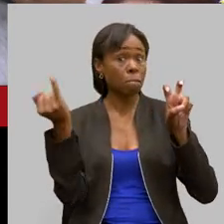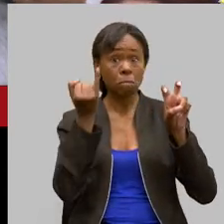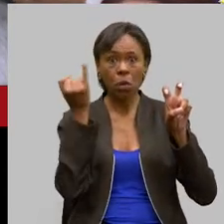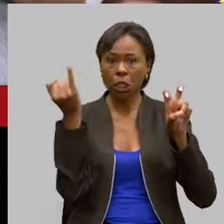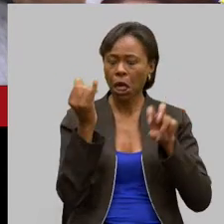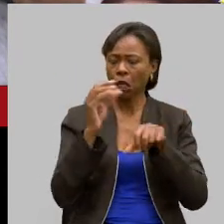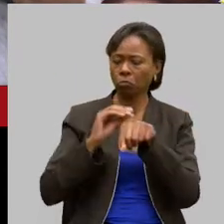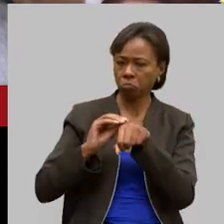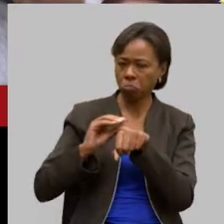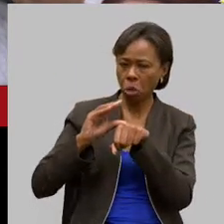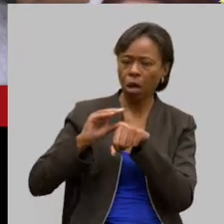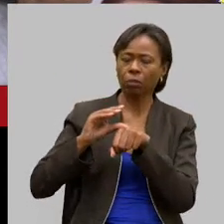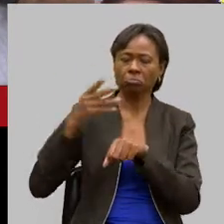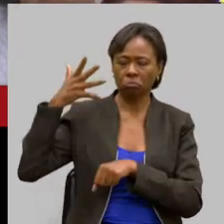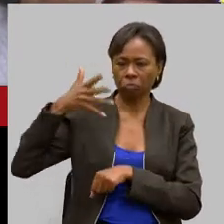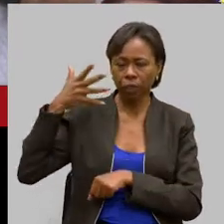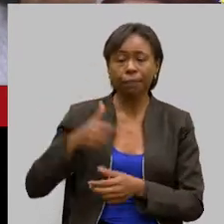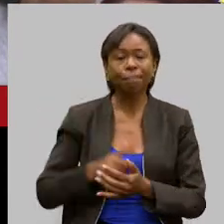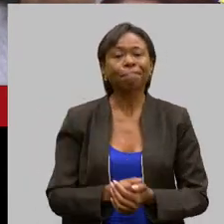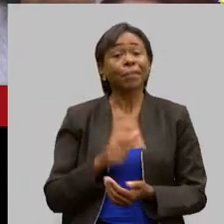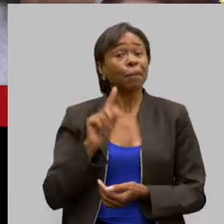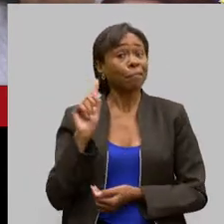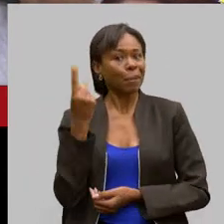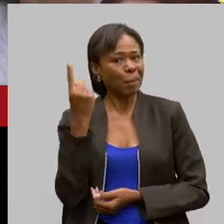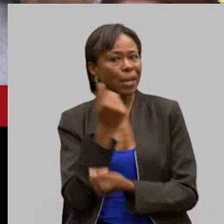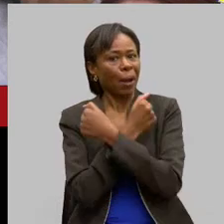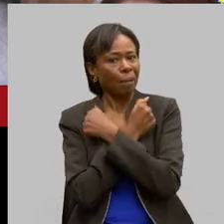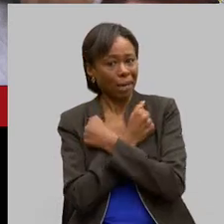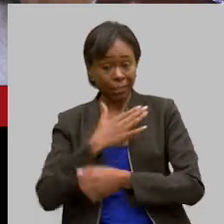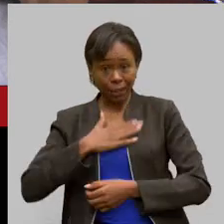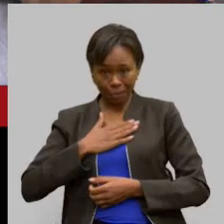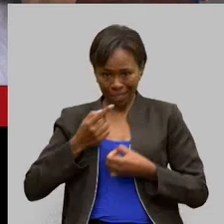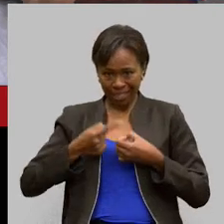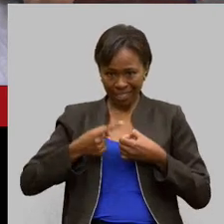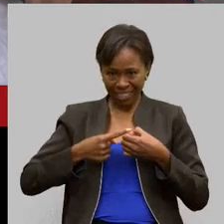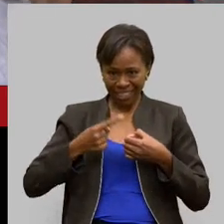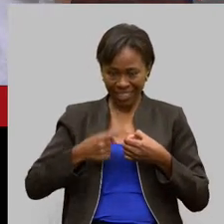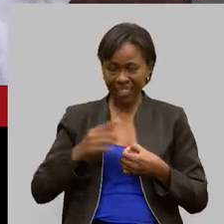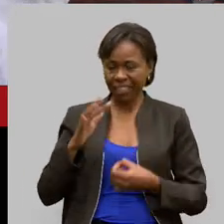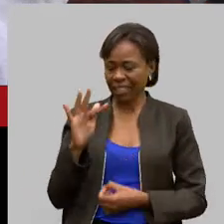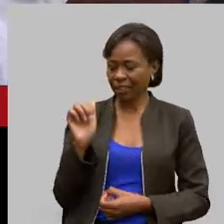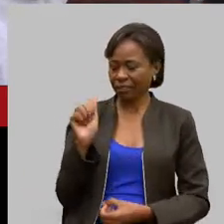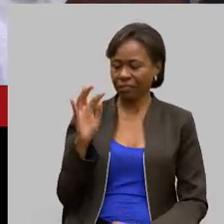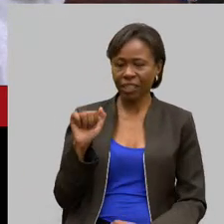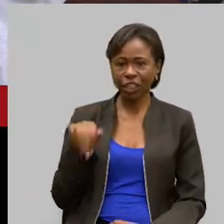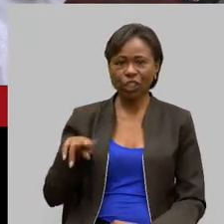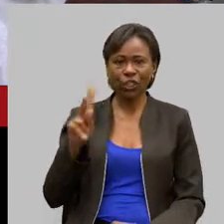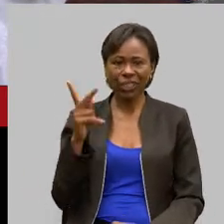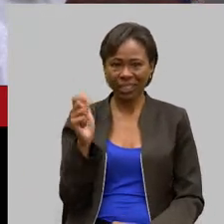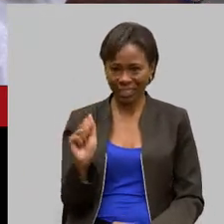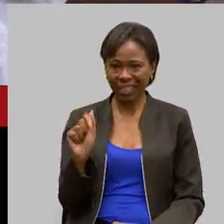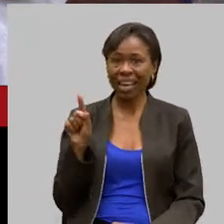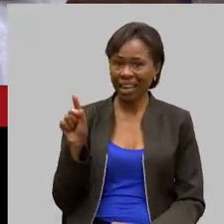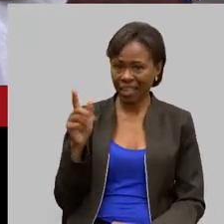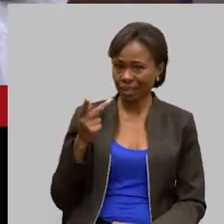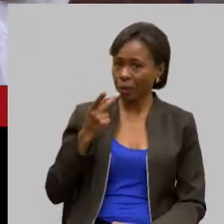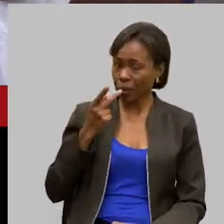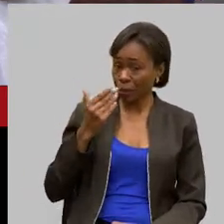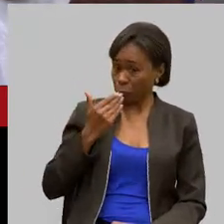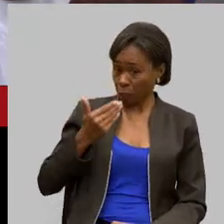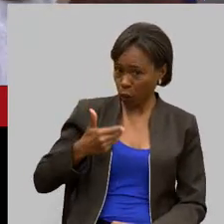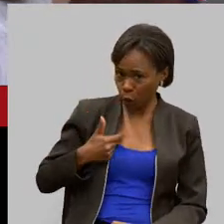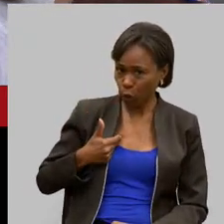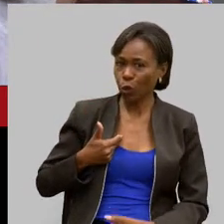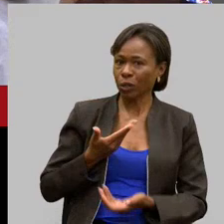depoimentos primeiro eu trago um abraço da minha cidade na pessoa da Fatinha Vieira né que pediu para que fosse externado